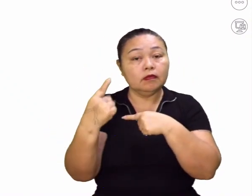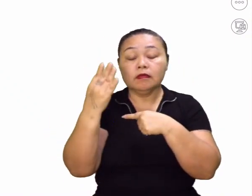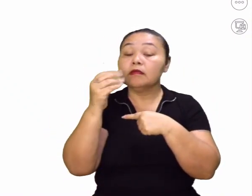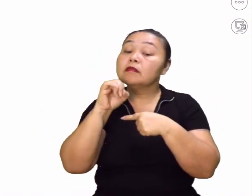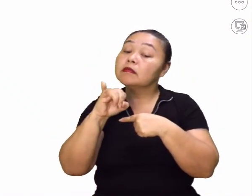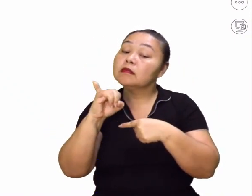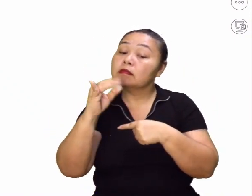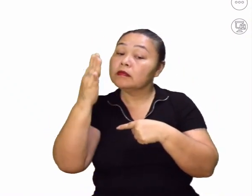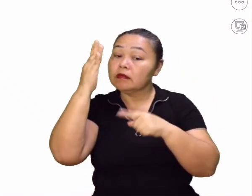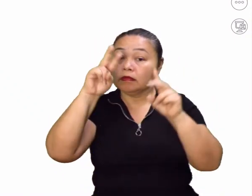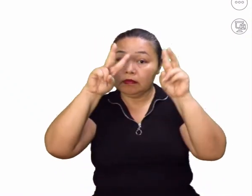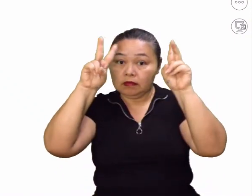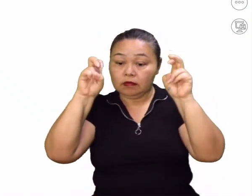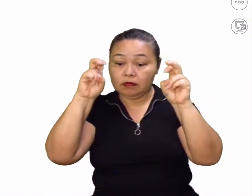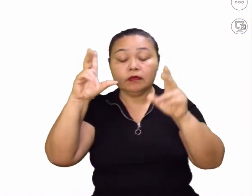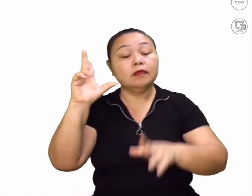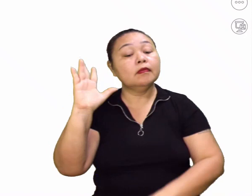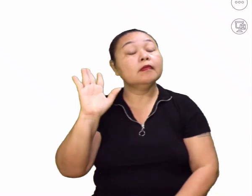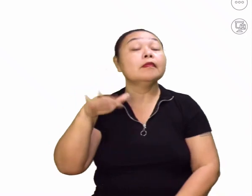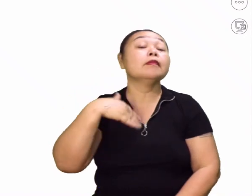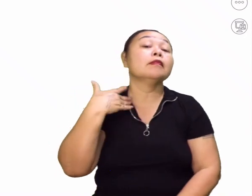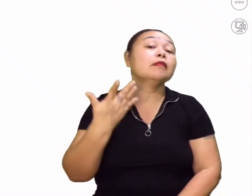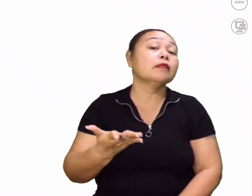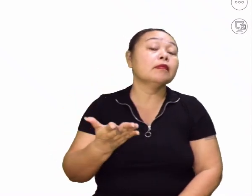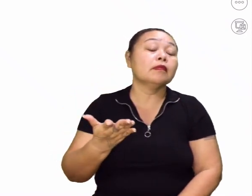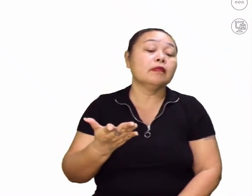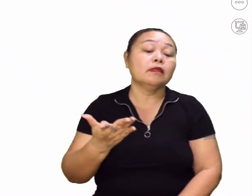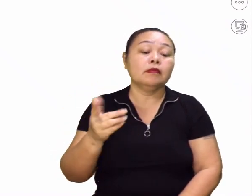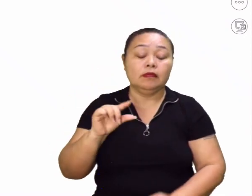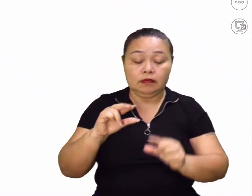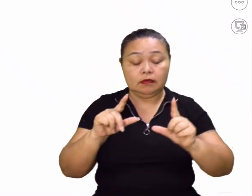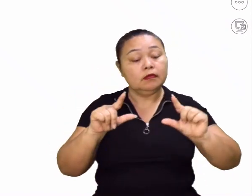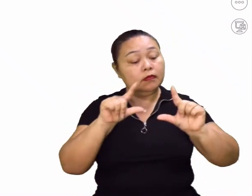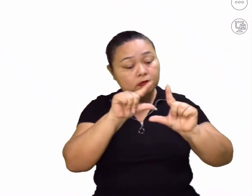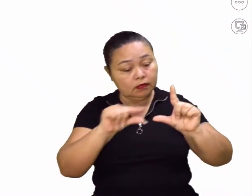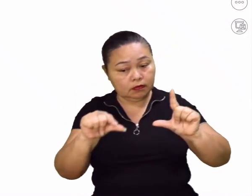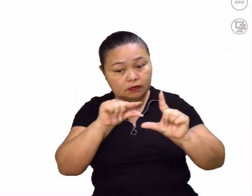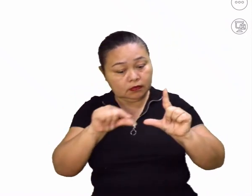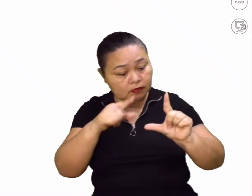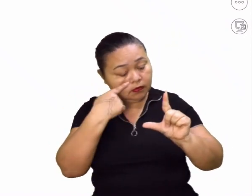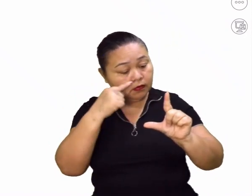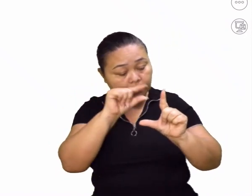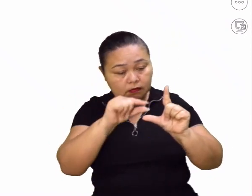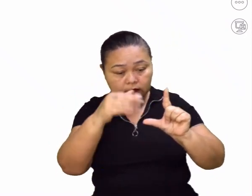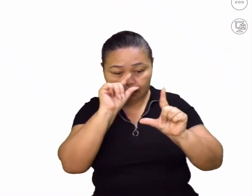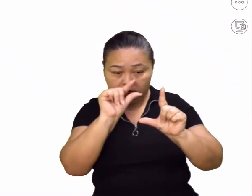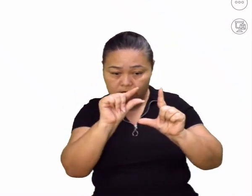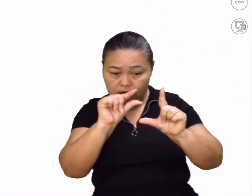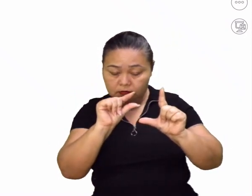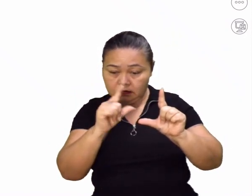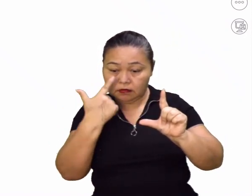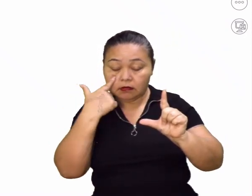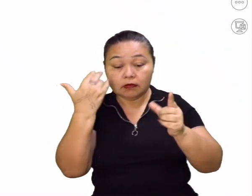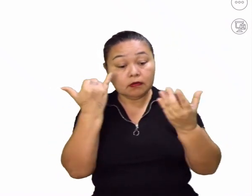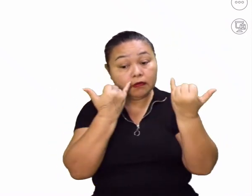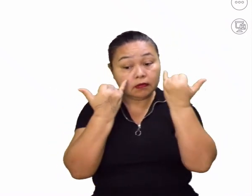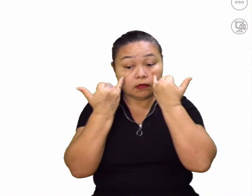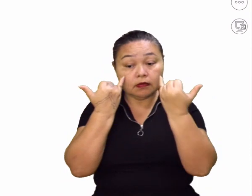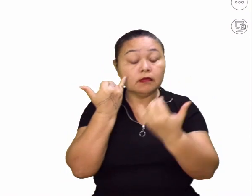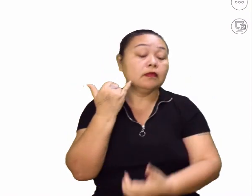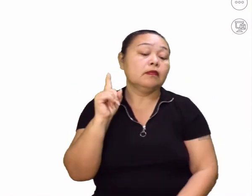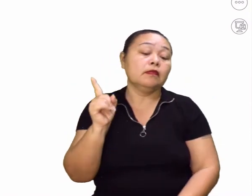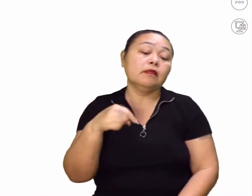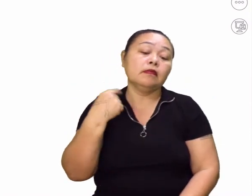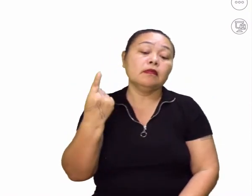tiver informação do título, aí sim ele vai para a legenda, porque a legenda tem os códigos e as